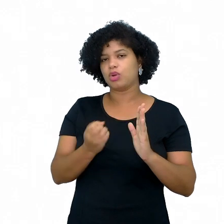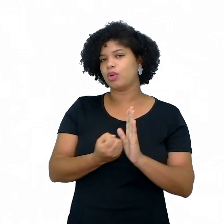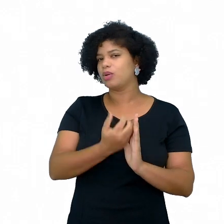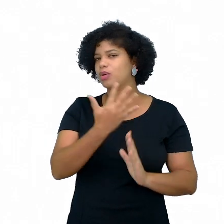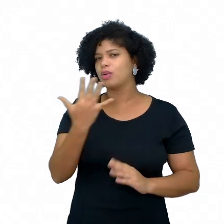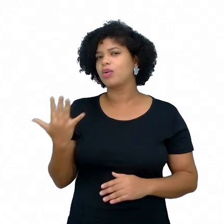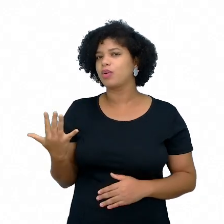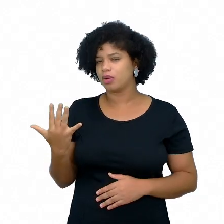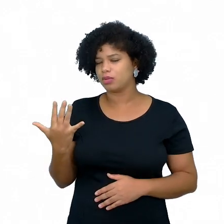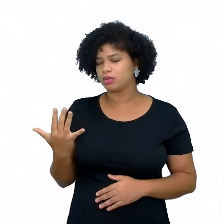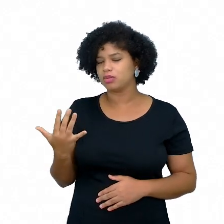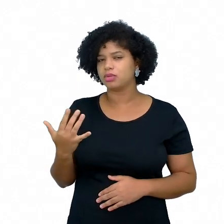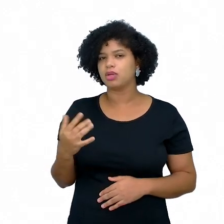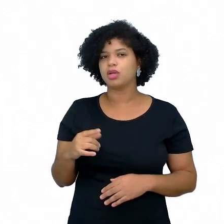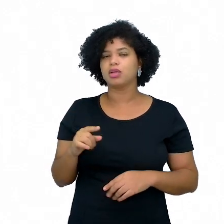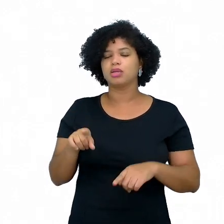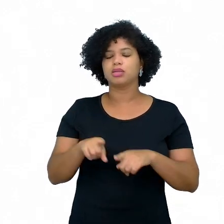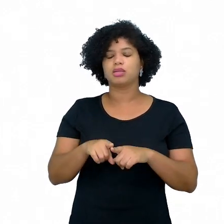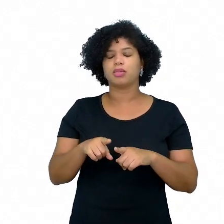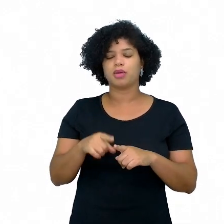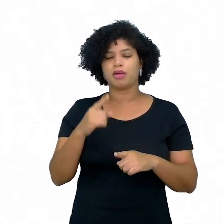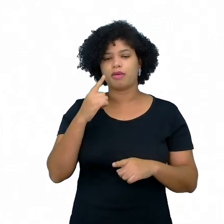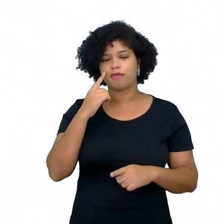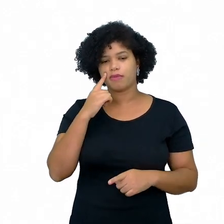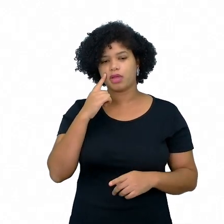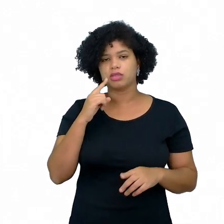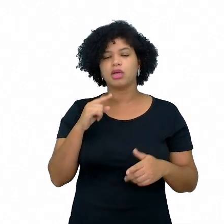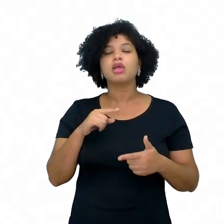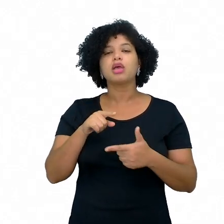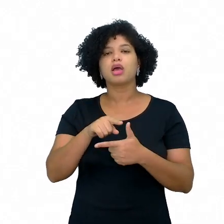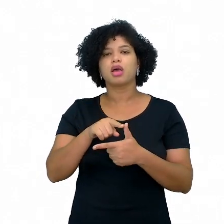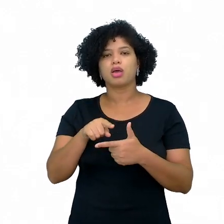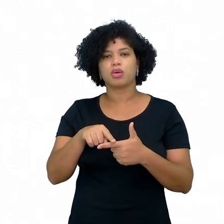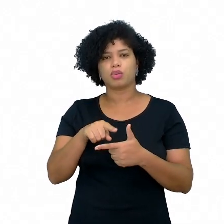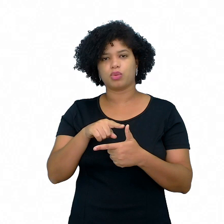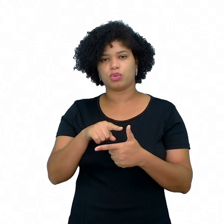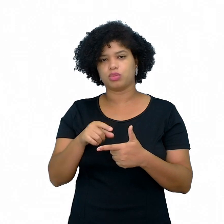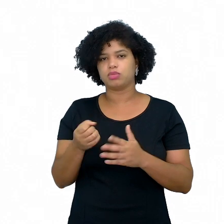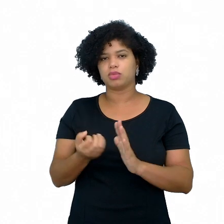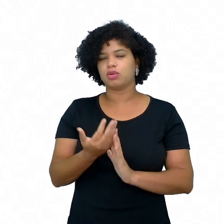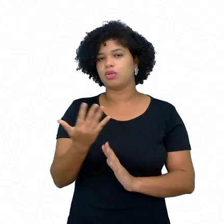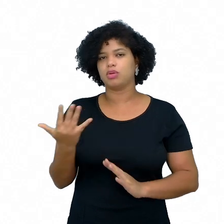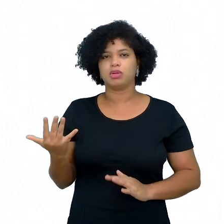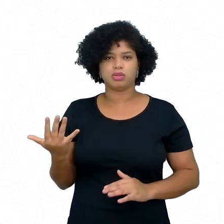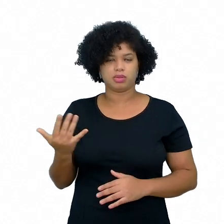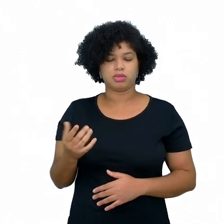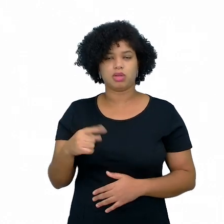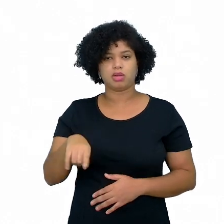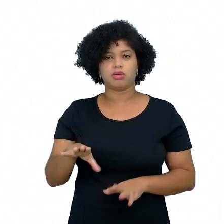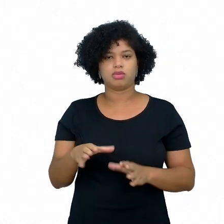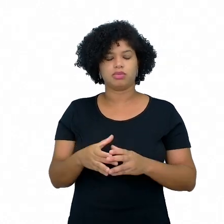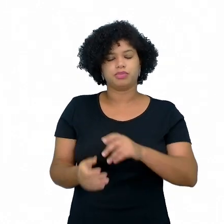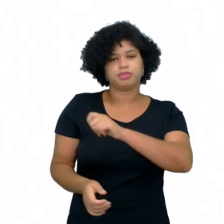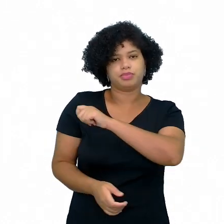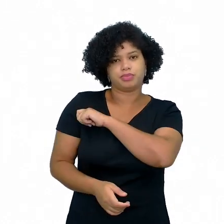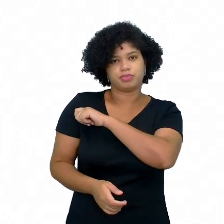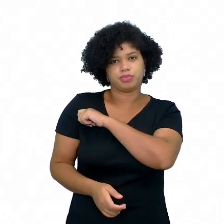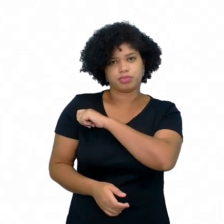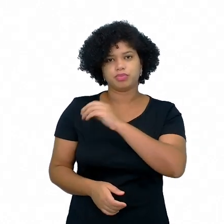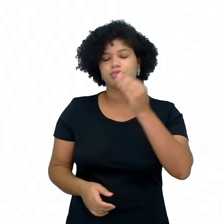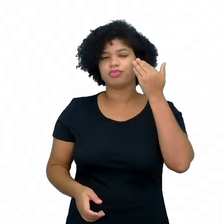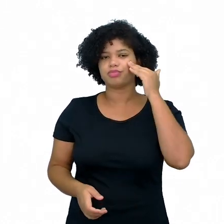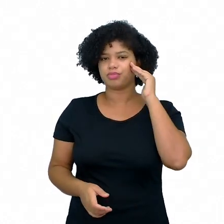e também o número de ângulos. Nessa atividade, entendemos que os estudantes confirmam